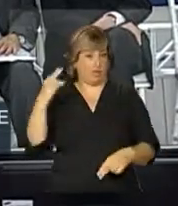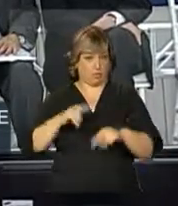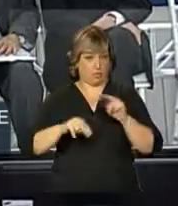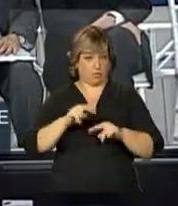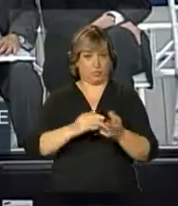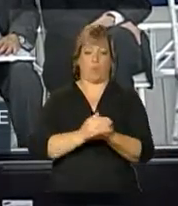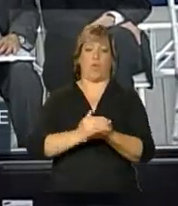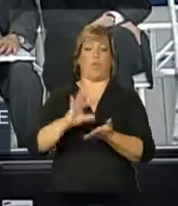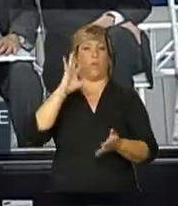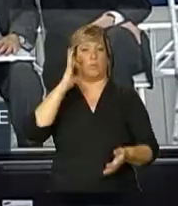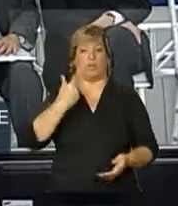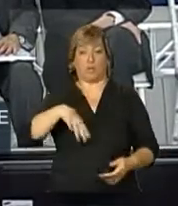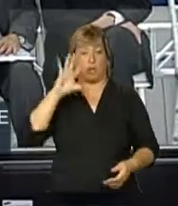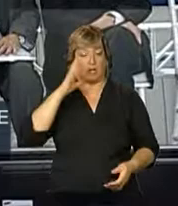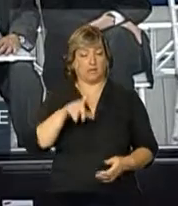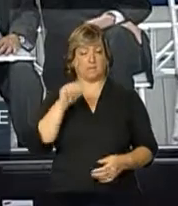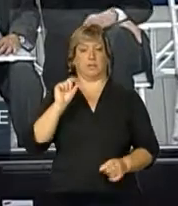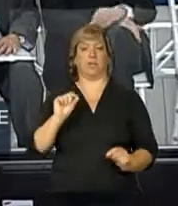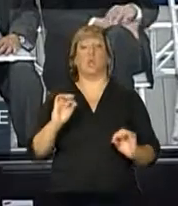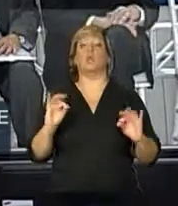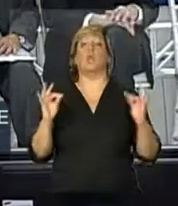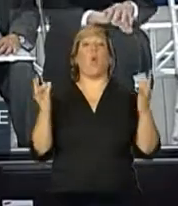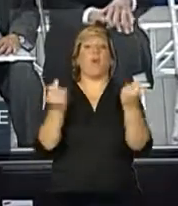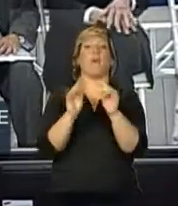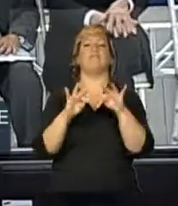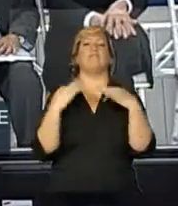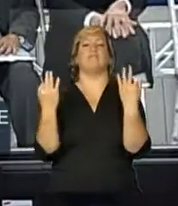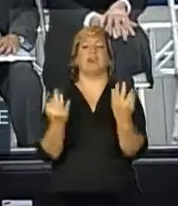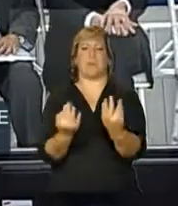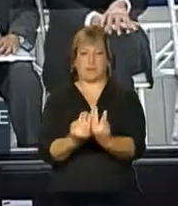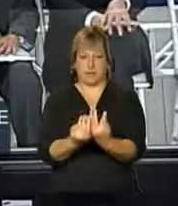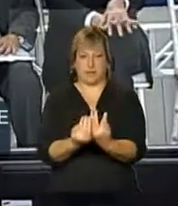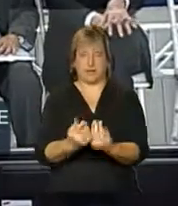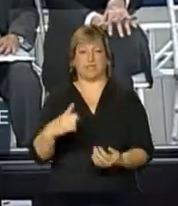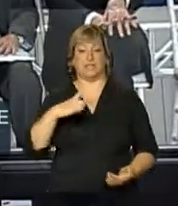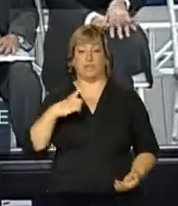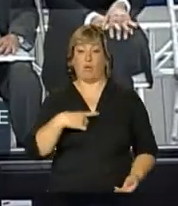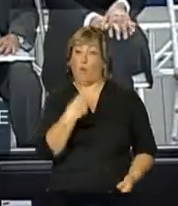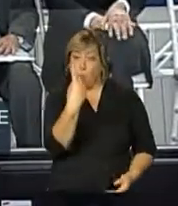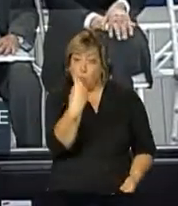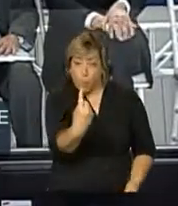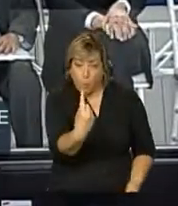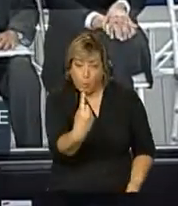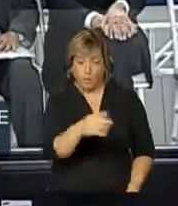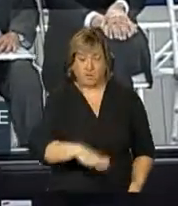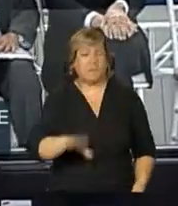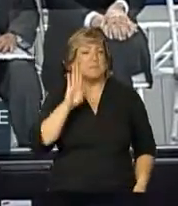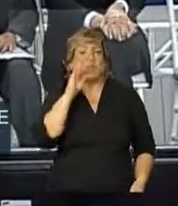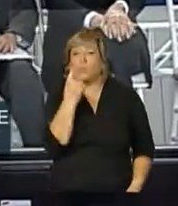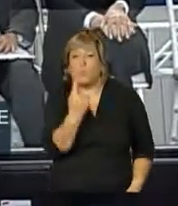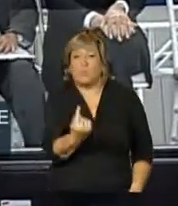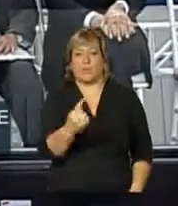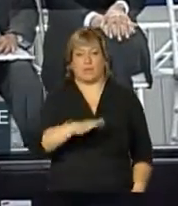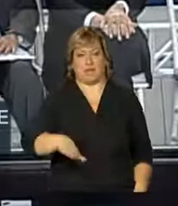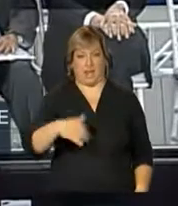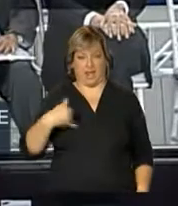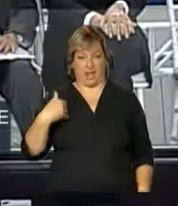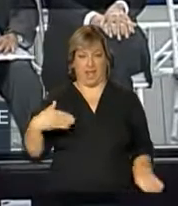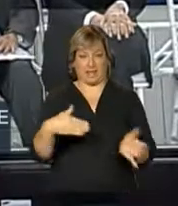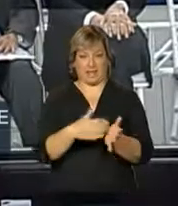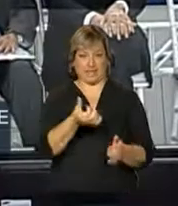Nós definimos que todas as famílias que tivessem uma criança, pelo menos uma criança, até 6 anos,